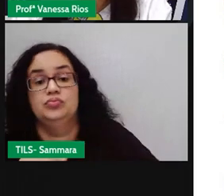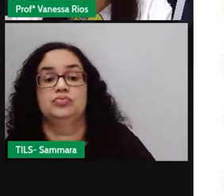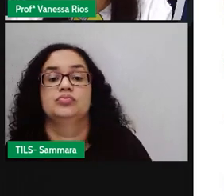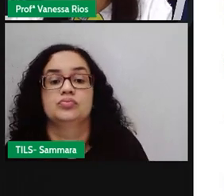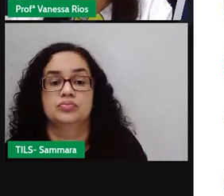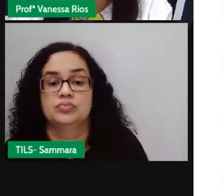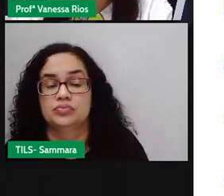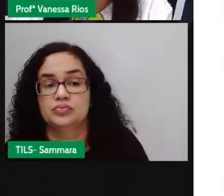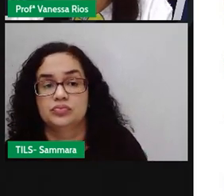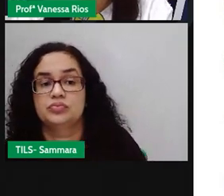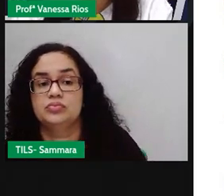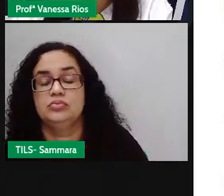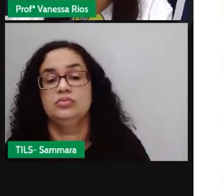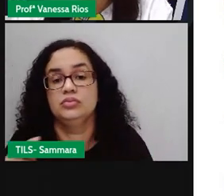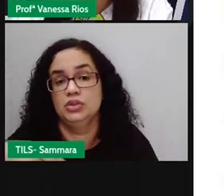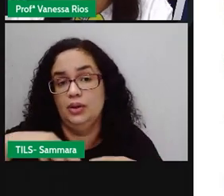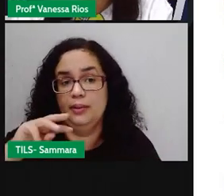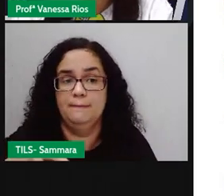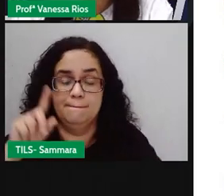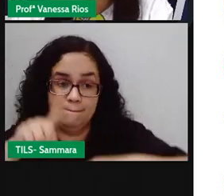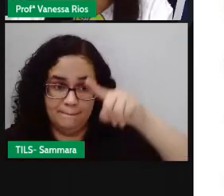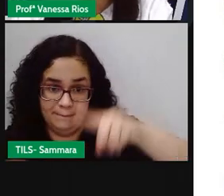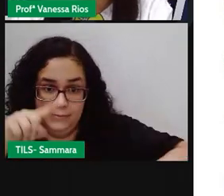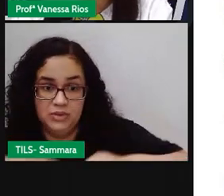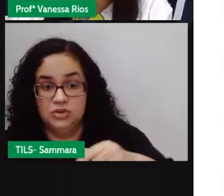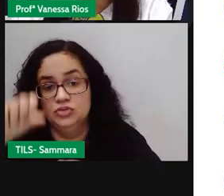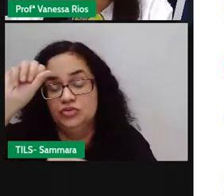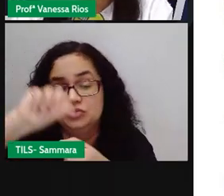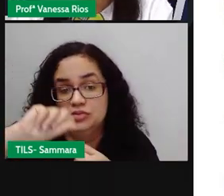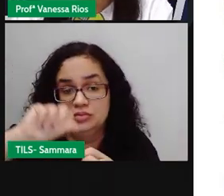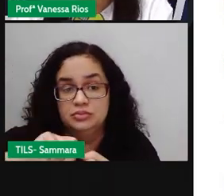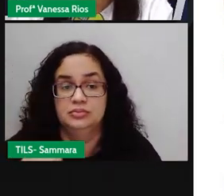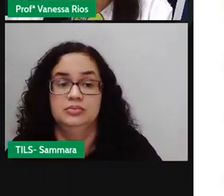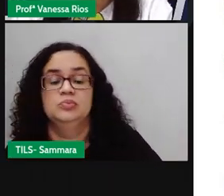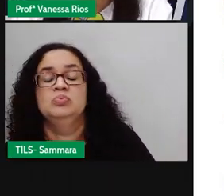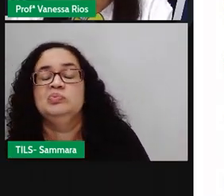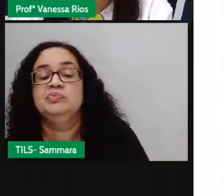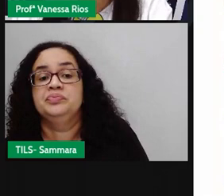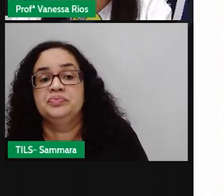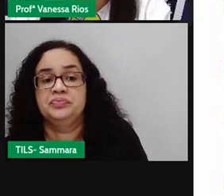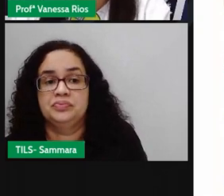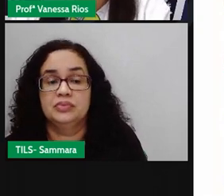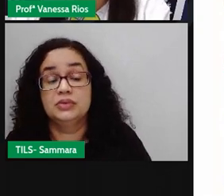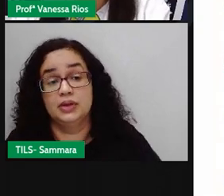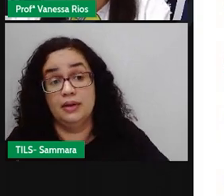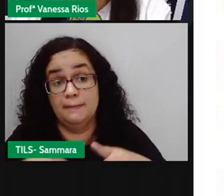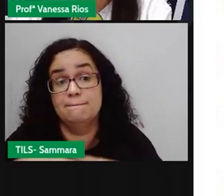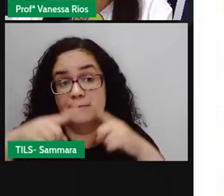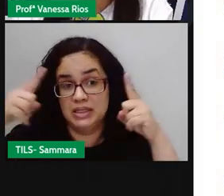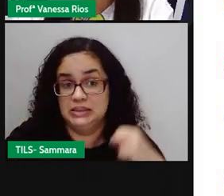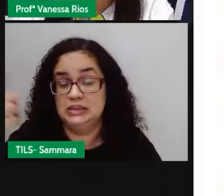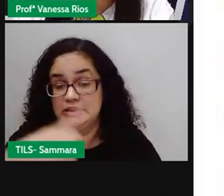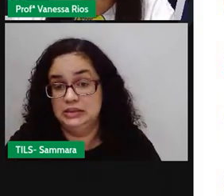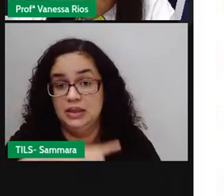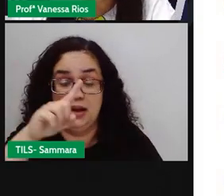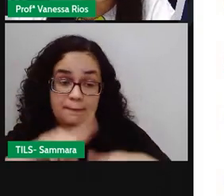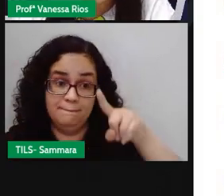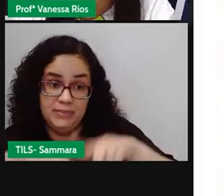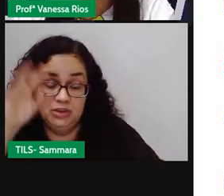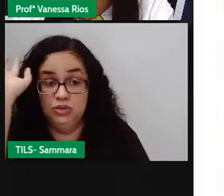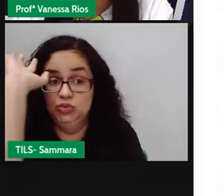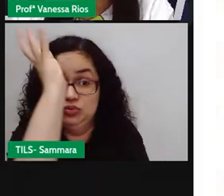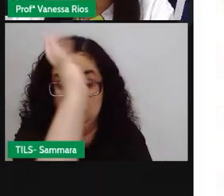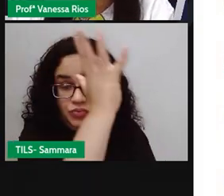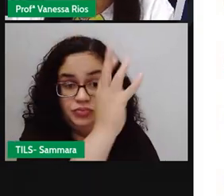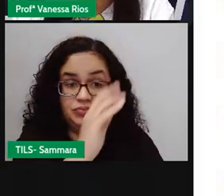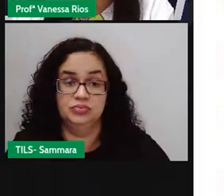cerâmica, que como base são materiais produzidos também, né? Artificiais, mas que recebem matéria-prima